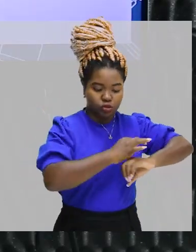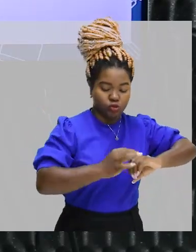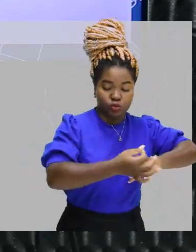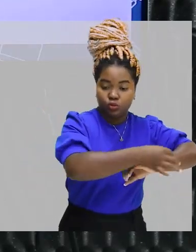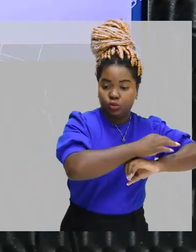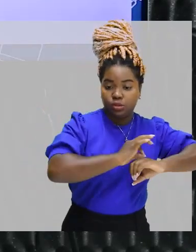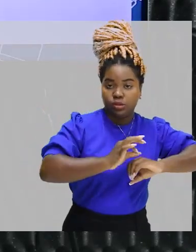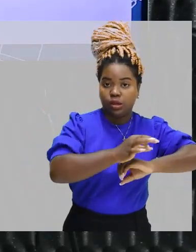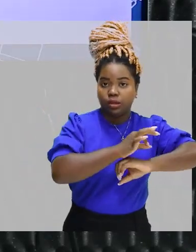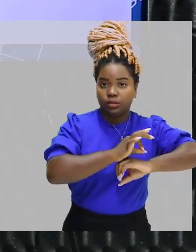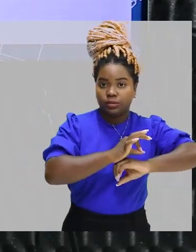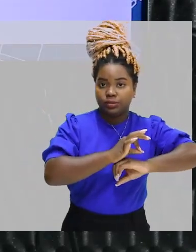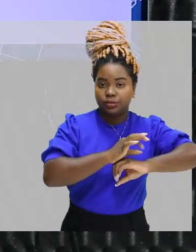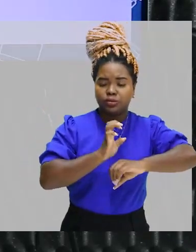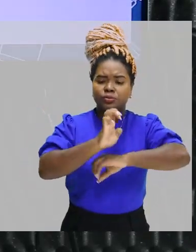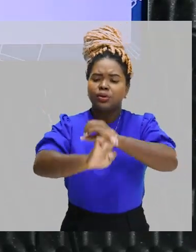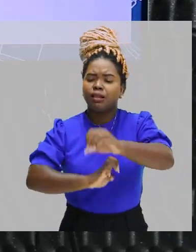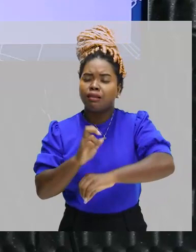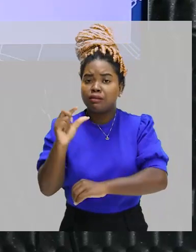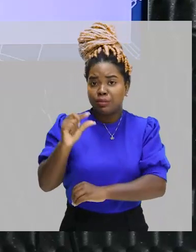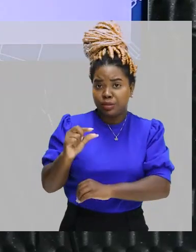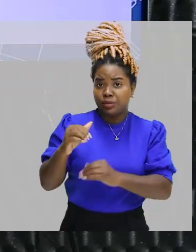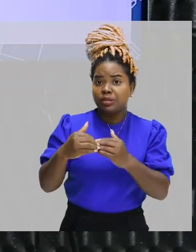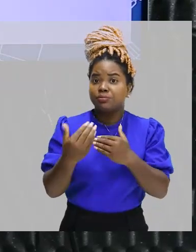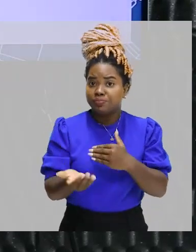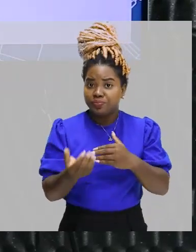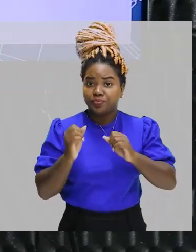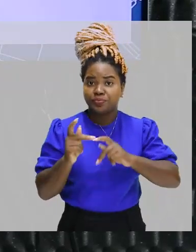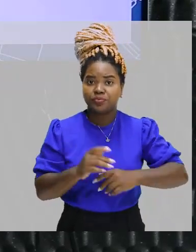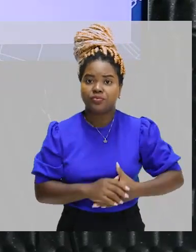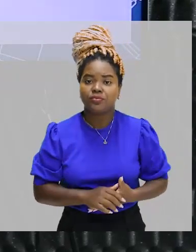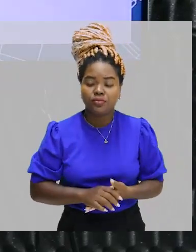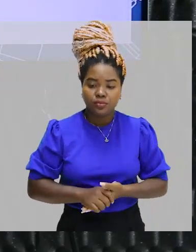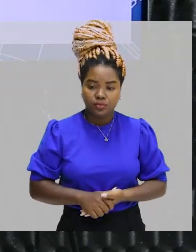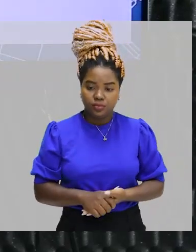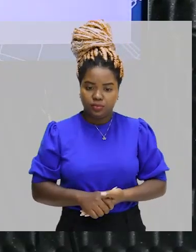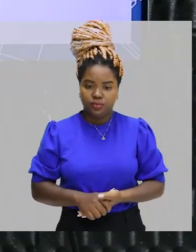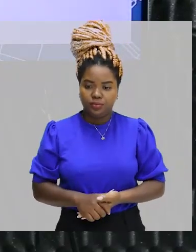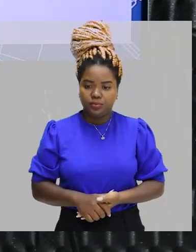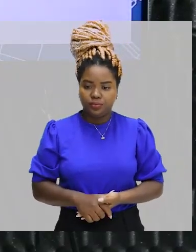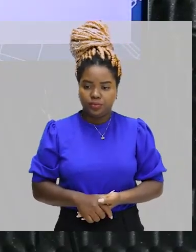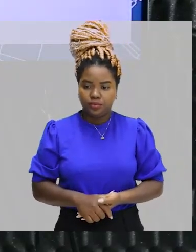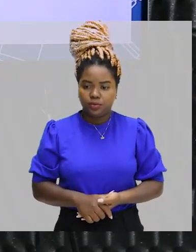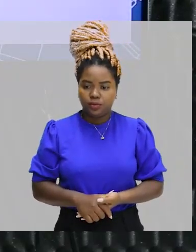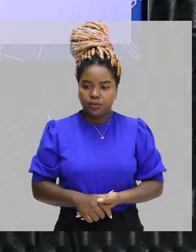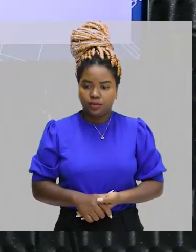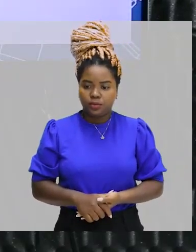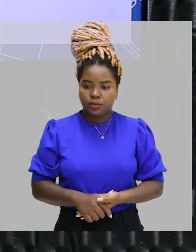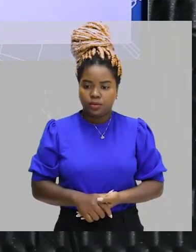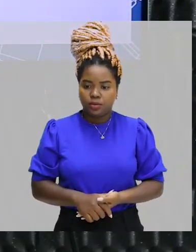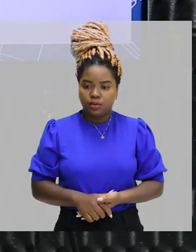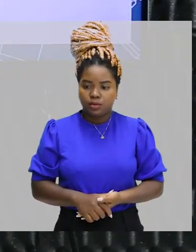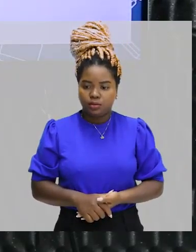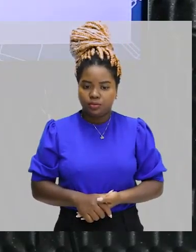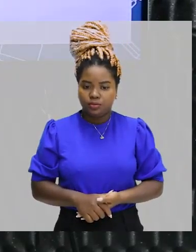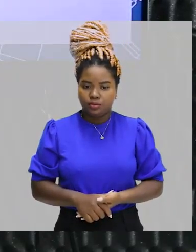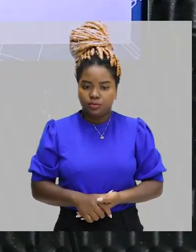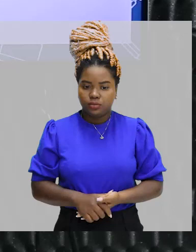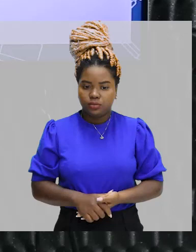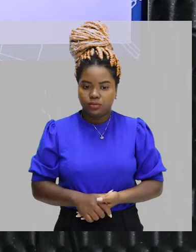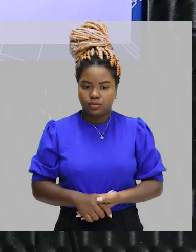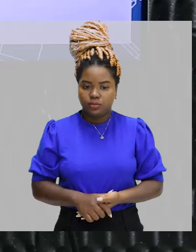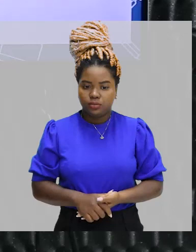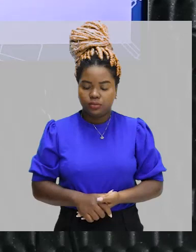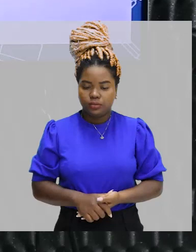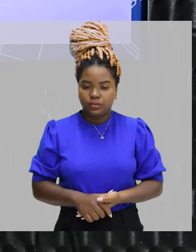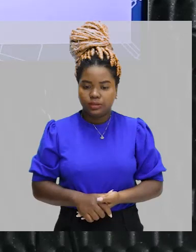mas aquelas partículas menores que estão mais externas, tá ok? No metal de forma quantizada, que forma essa de pequenos pacotezinhos de energia,